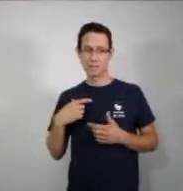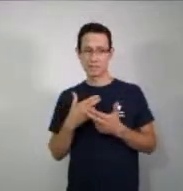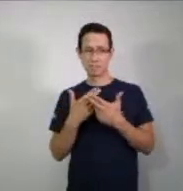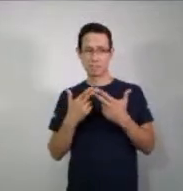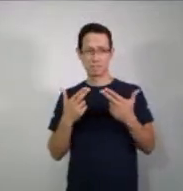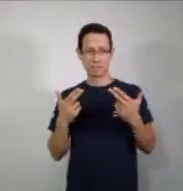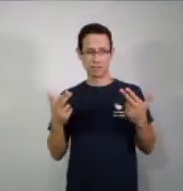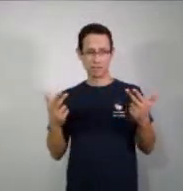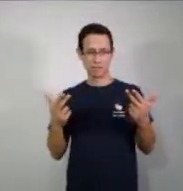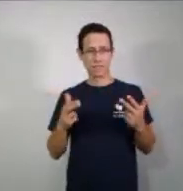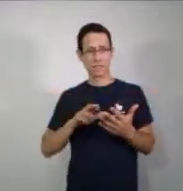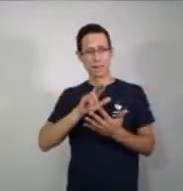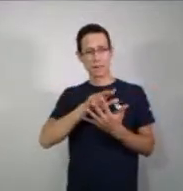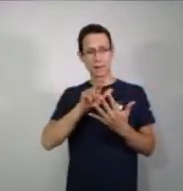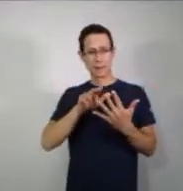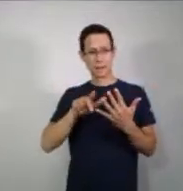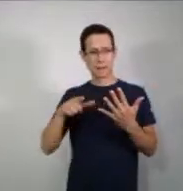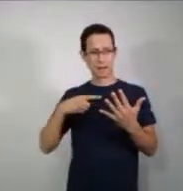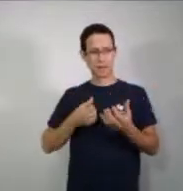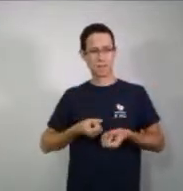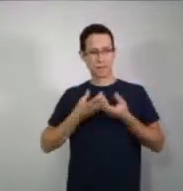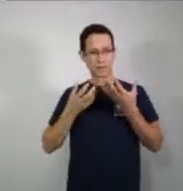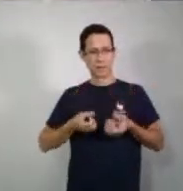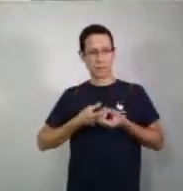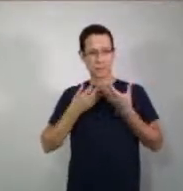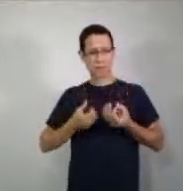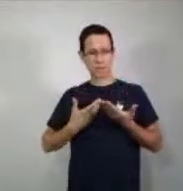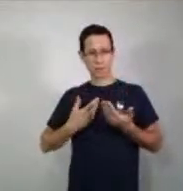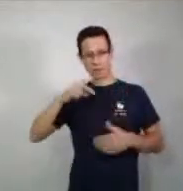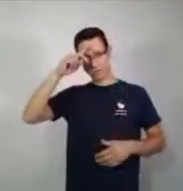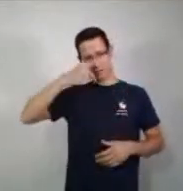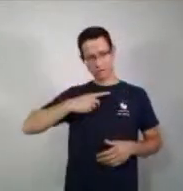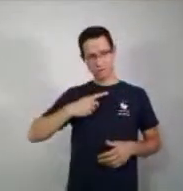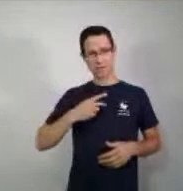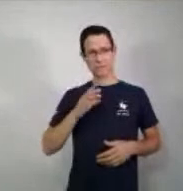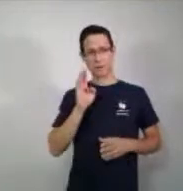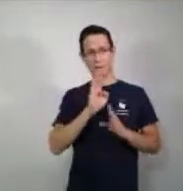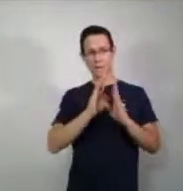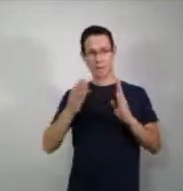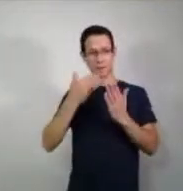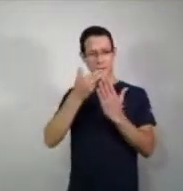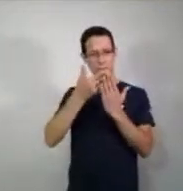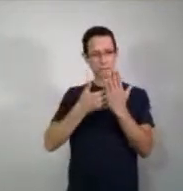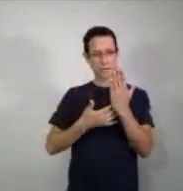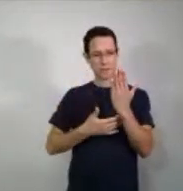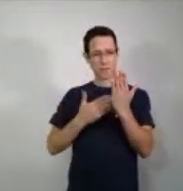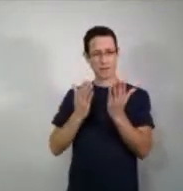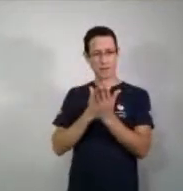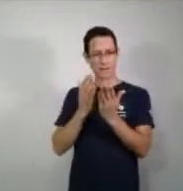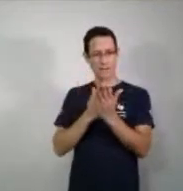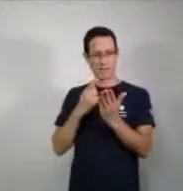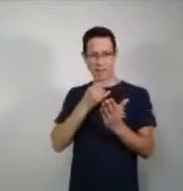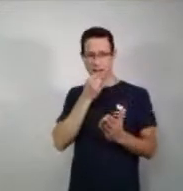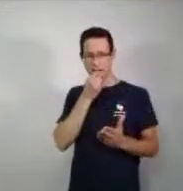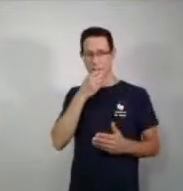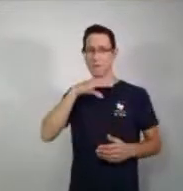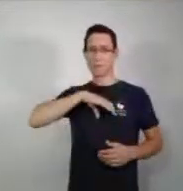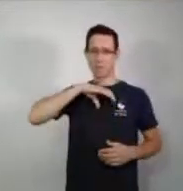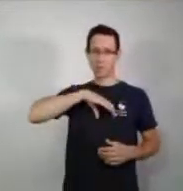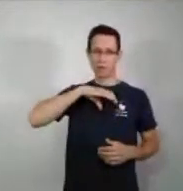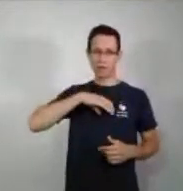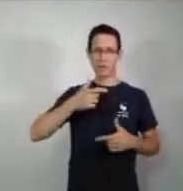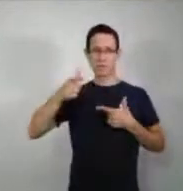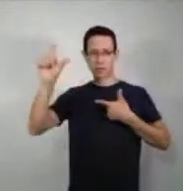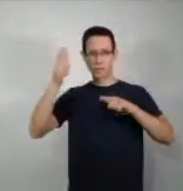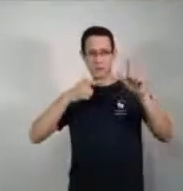muitos elementos e muitas informações autobiográficas, sobretudo no livro Como Aprendi o Português e Outras Aventuras, que é um